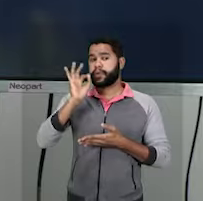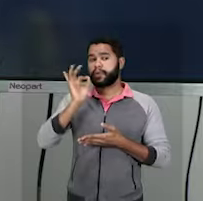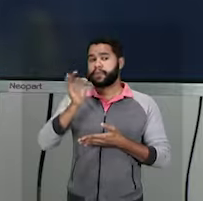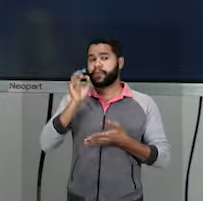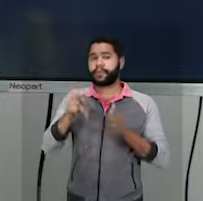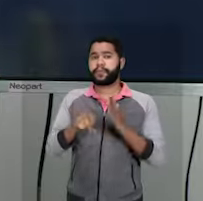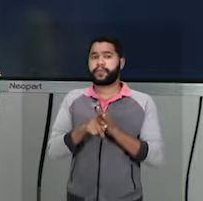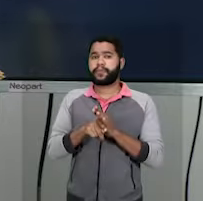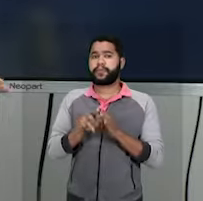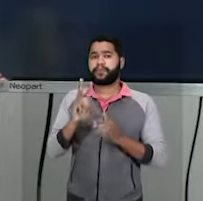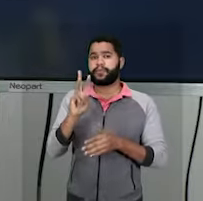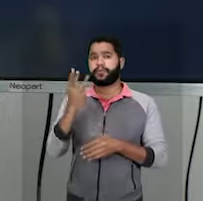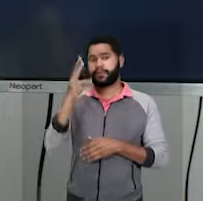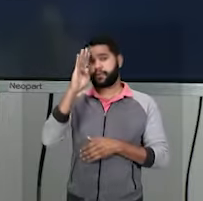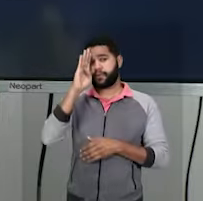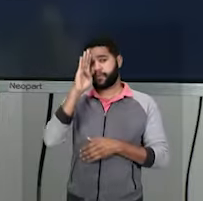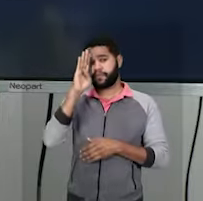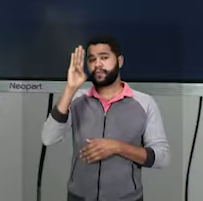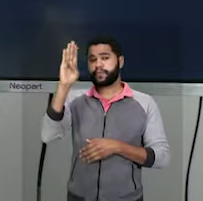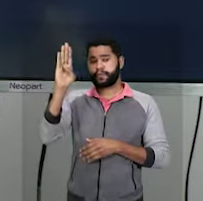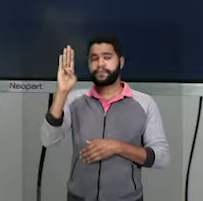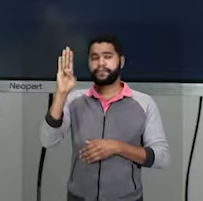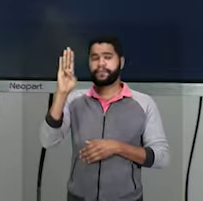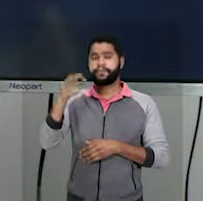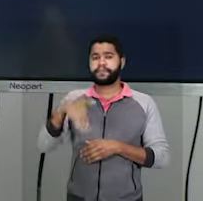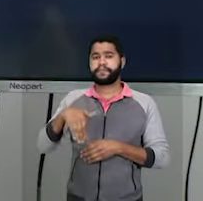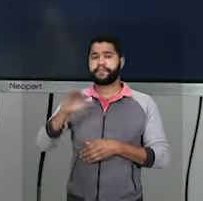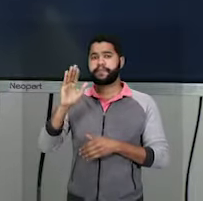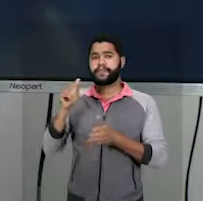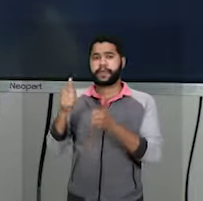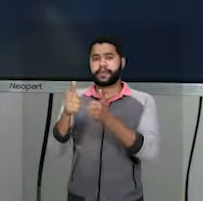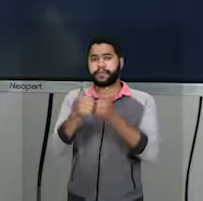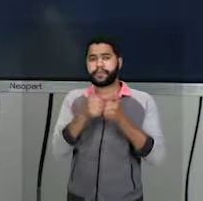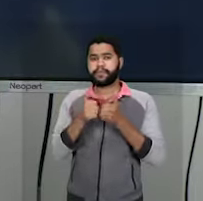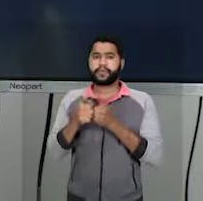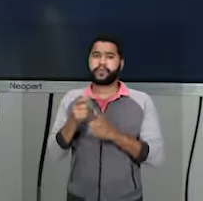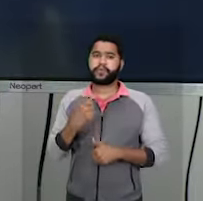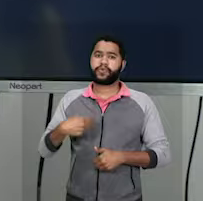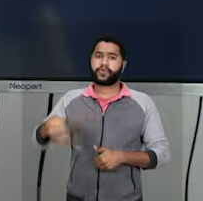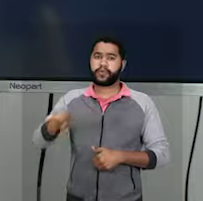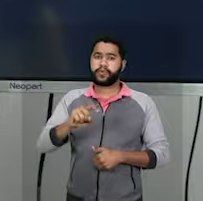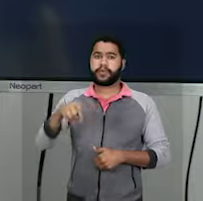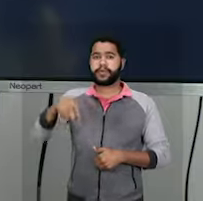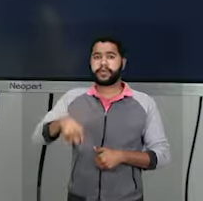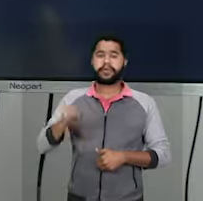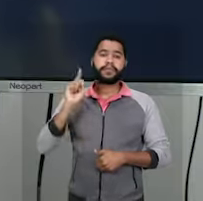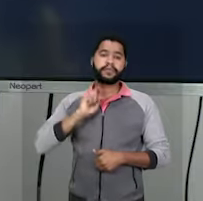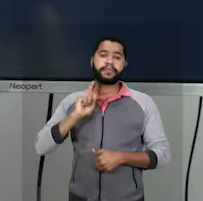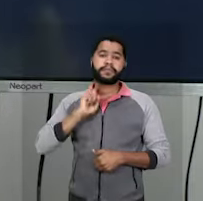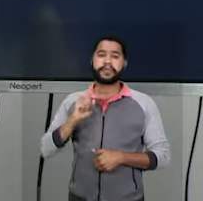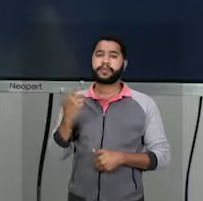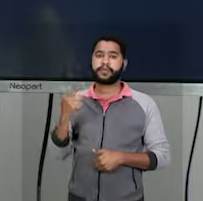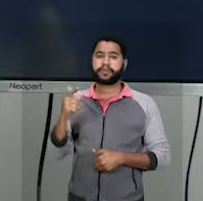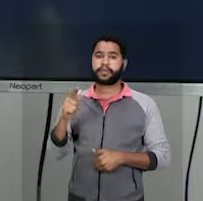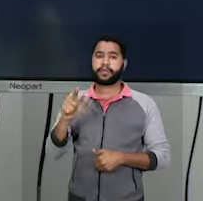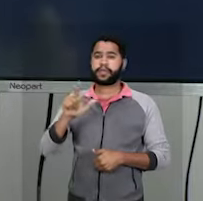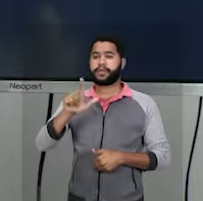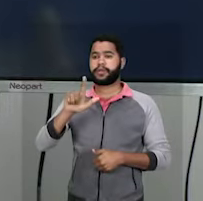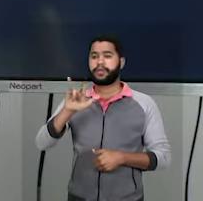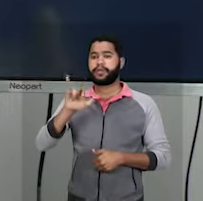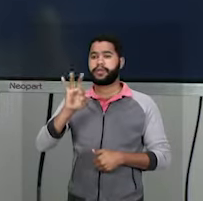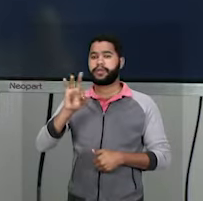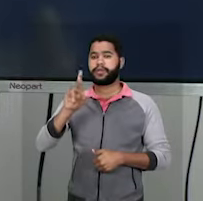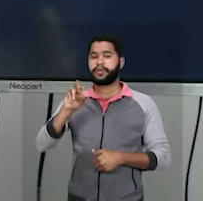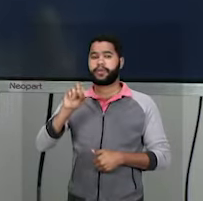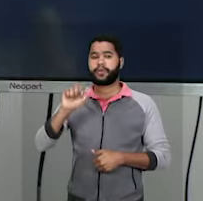desses três principais portos que são os que estão mais próximos de nós já que Minas não tem litoral não tem